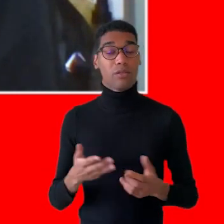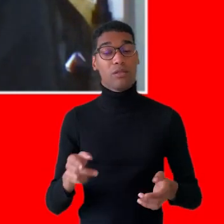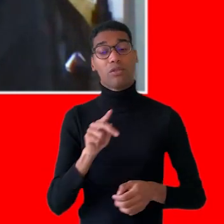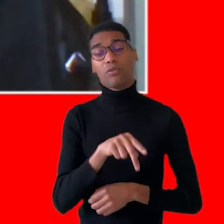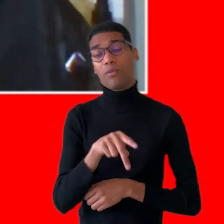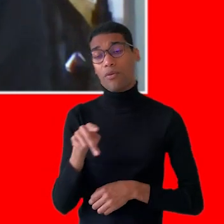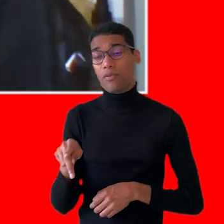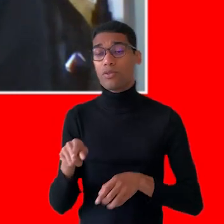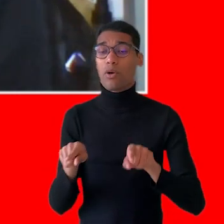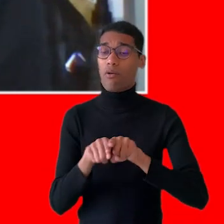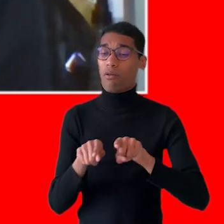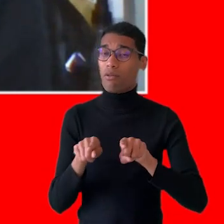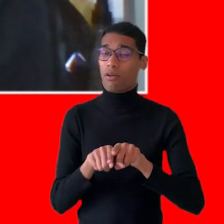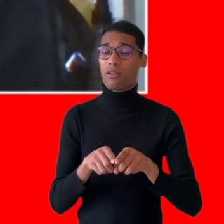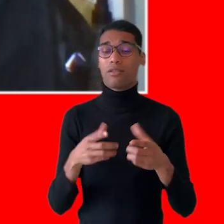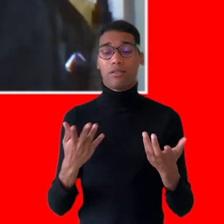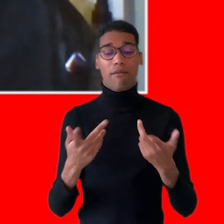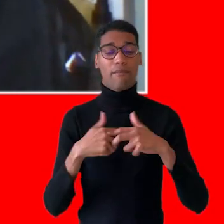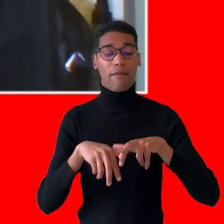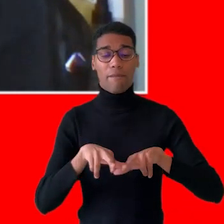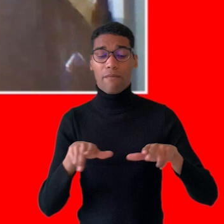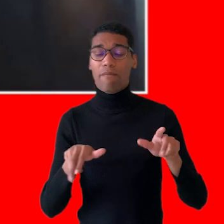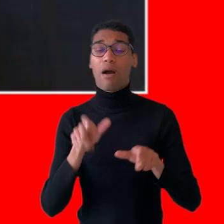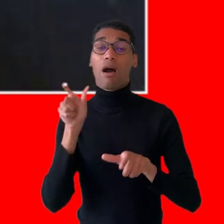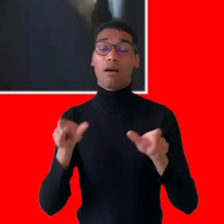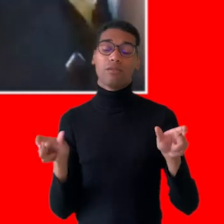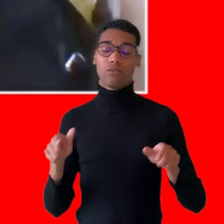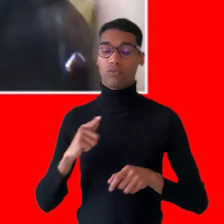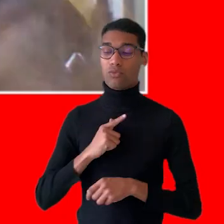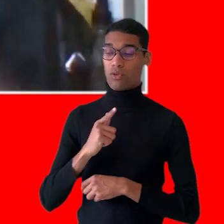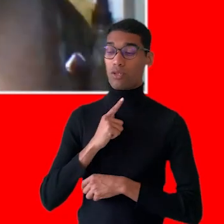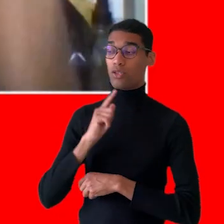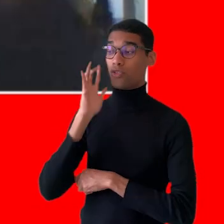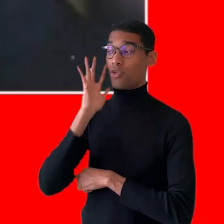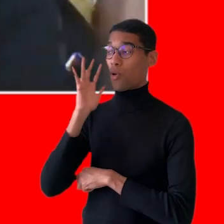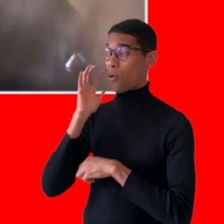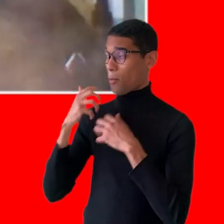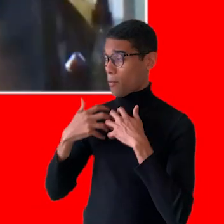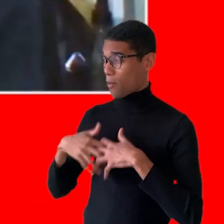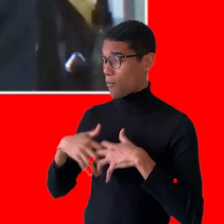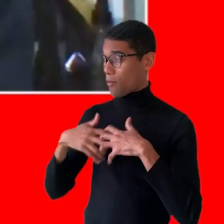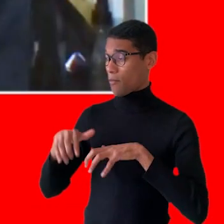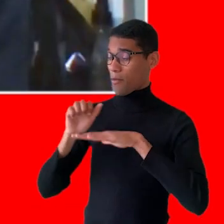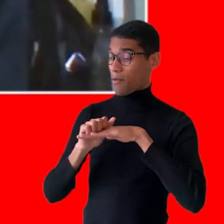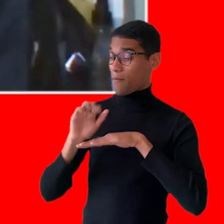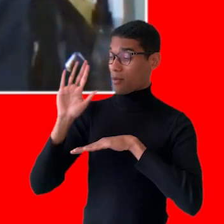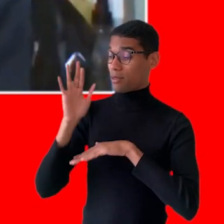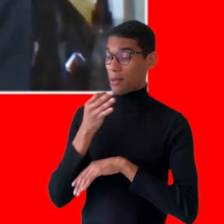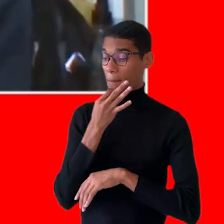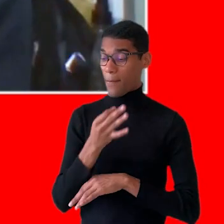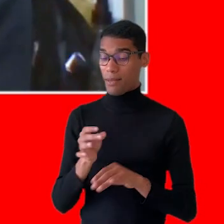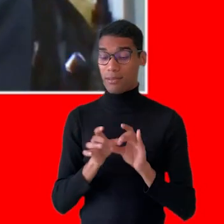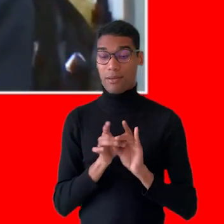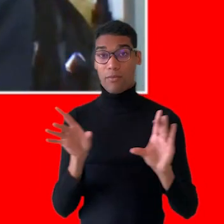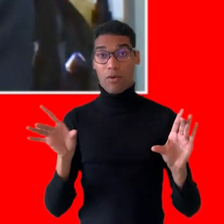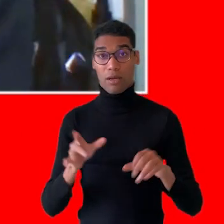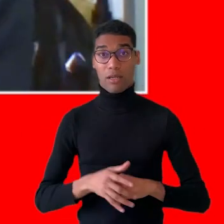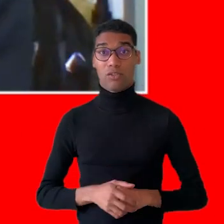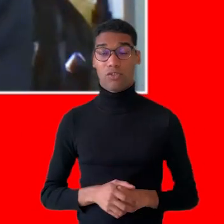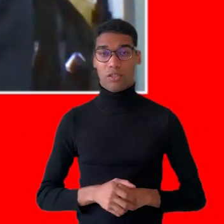daqueles professores e daquelas professoras com compreensão mais arejada, mais democrática.